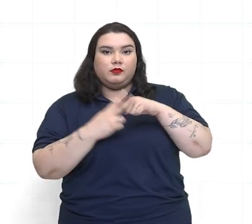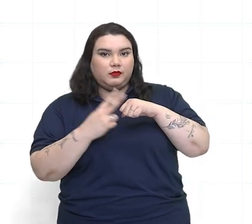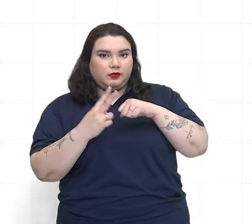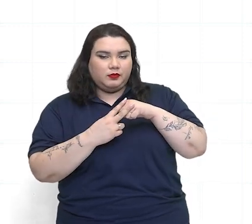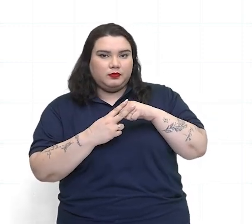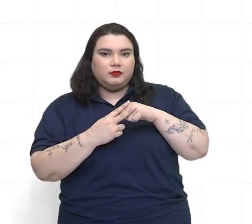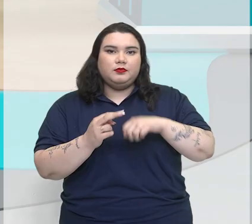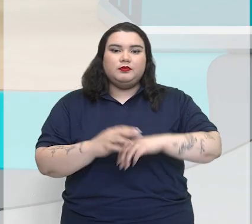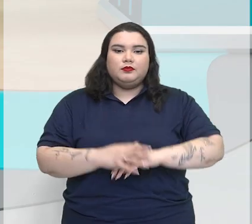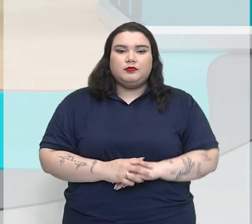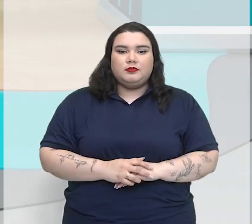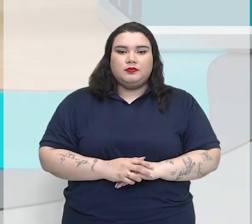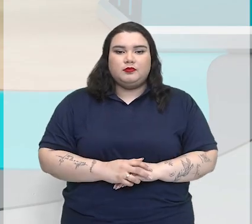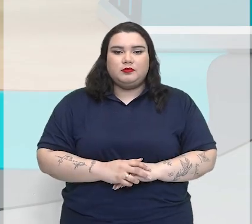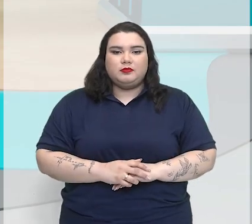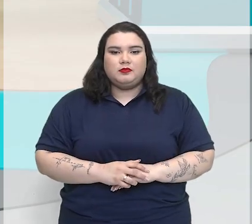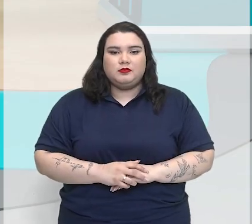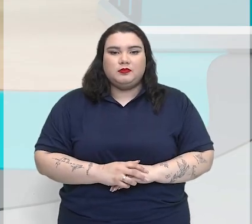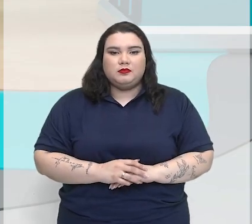pronome e verbo.